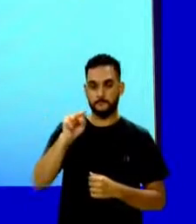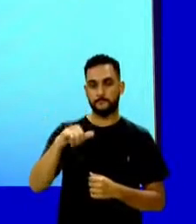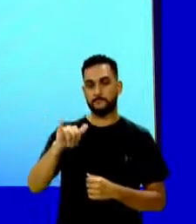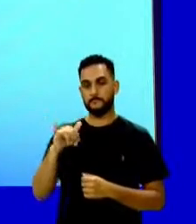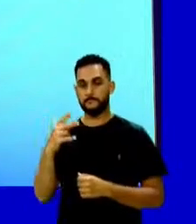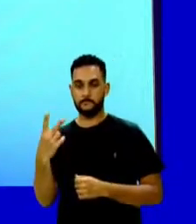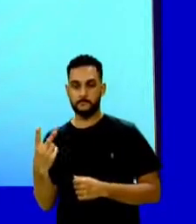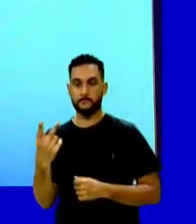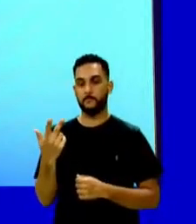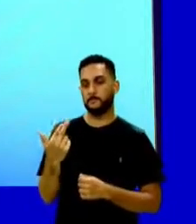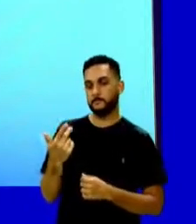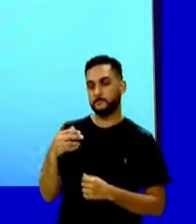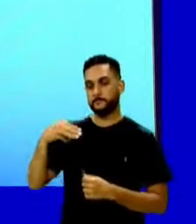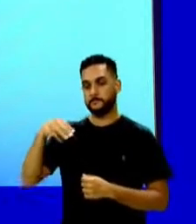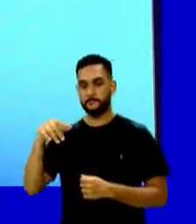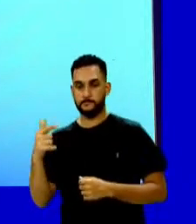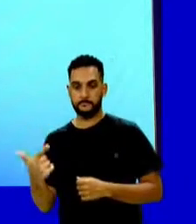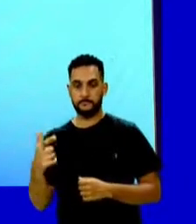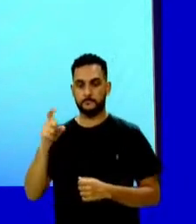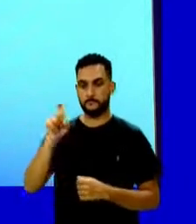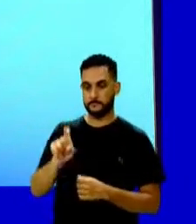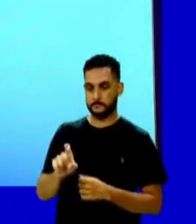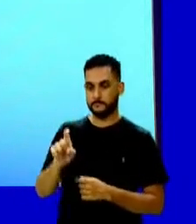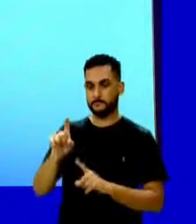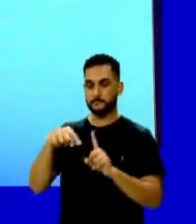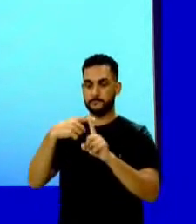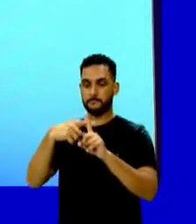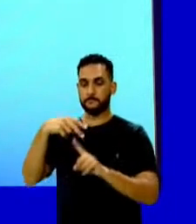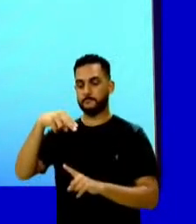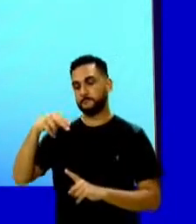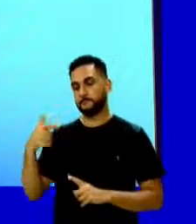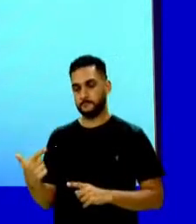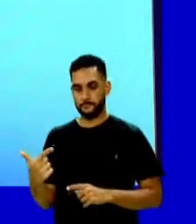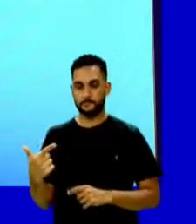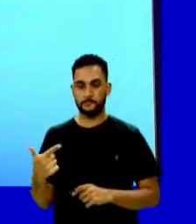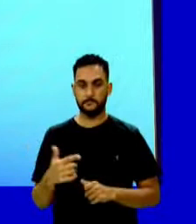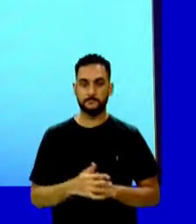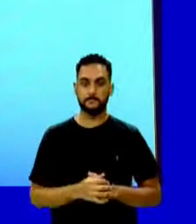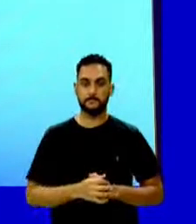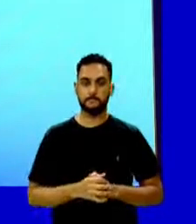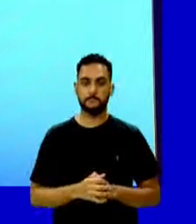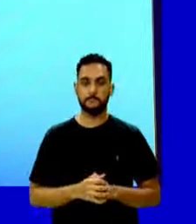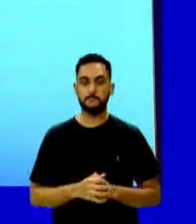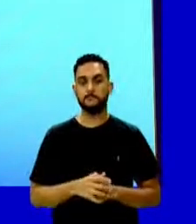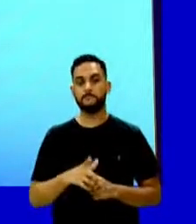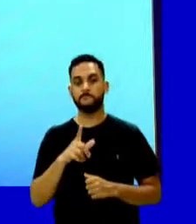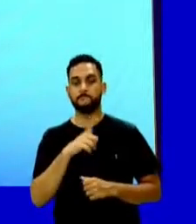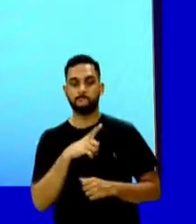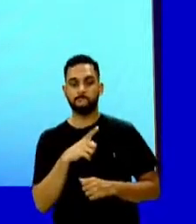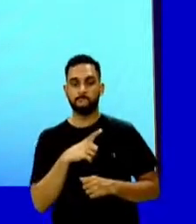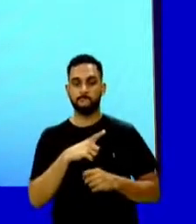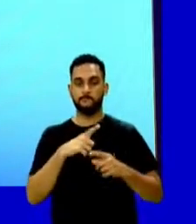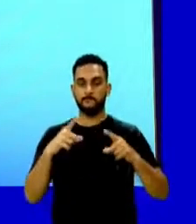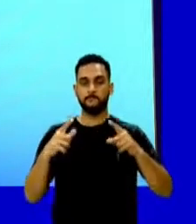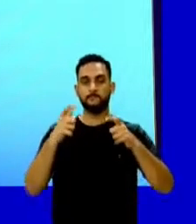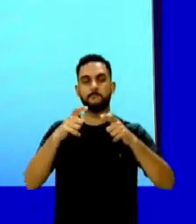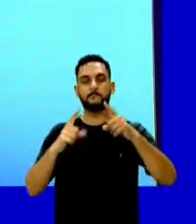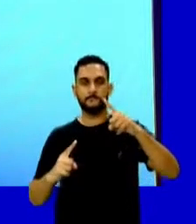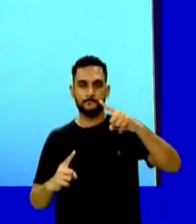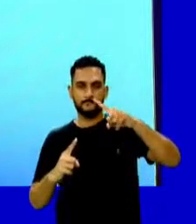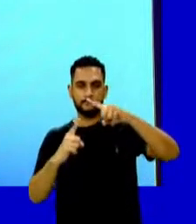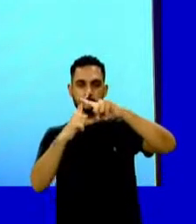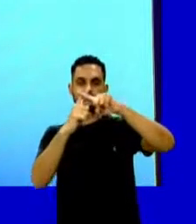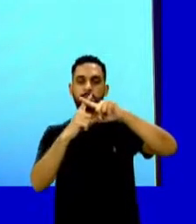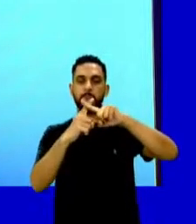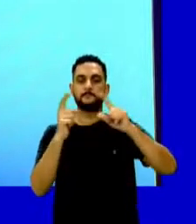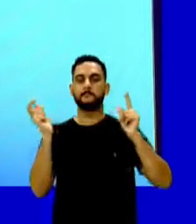Y2 = M 2 x + n 2 o ponto de interseção entre elas podem ser